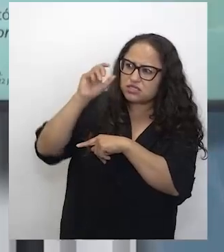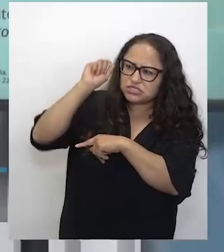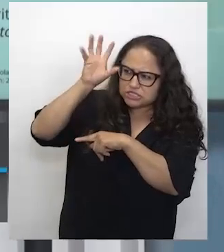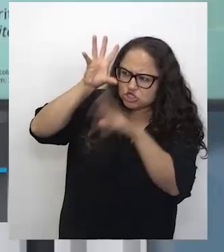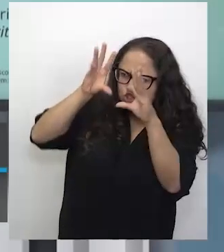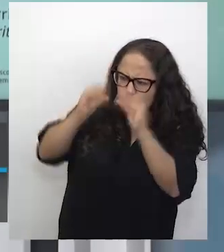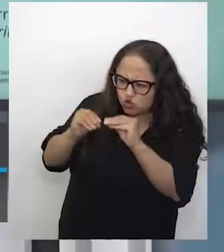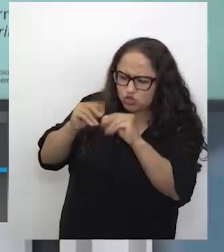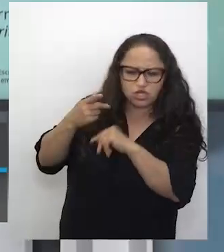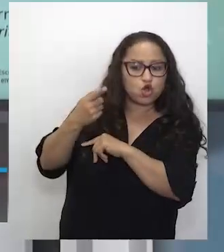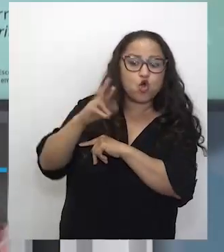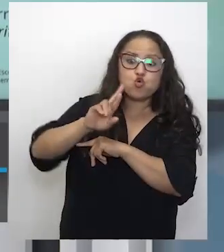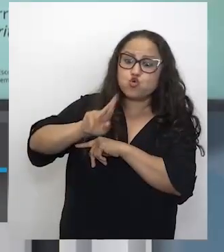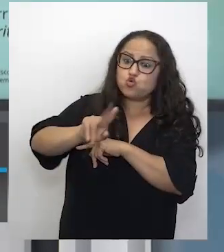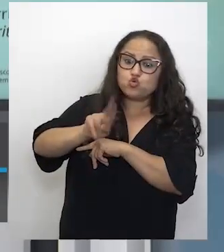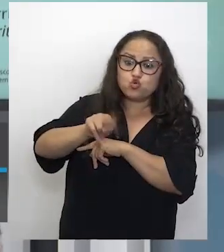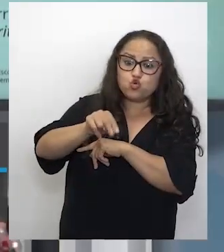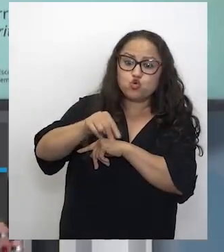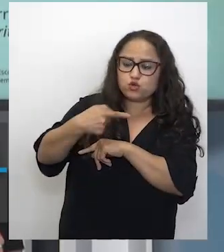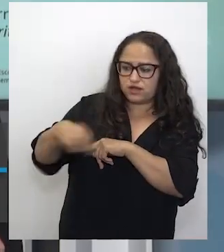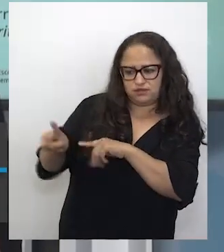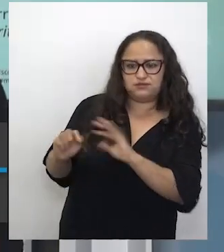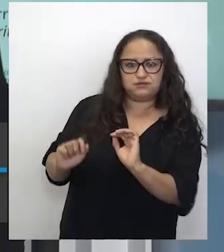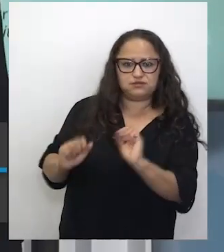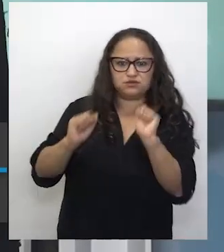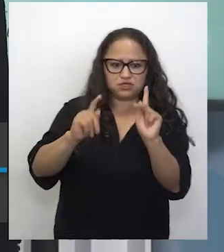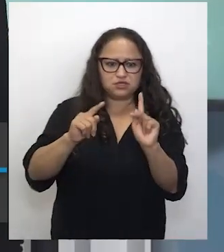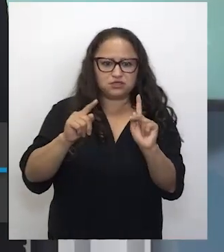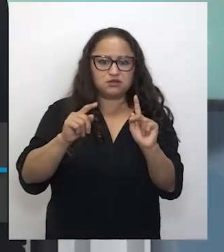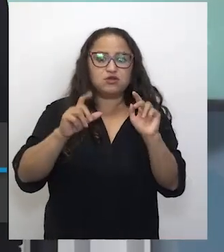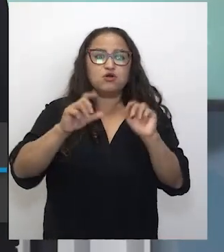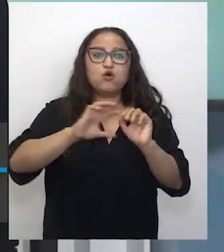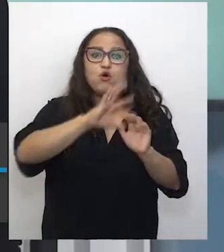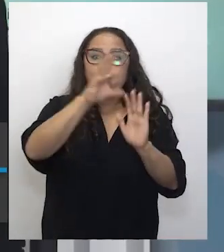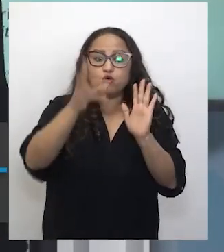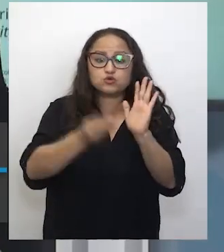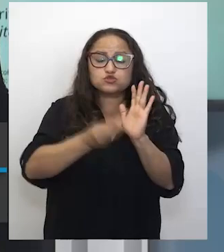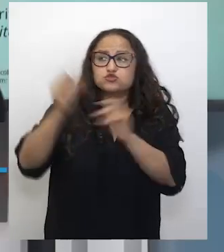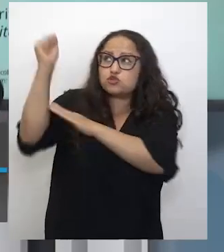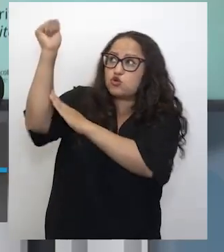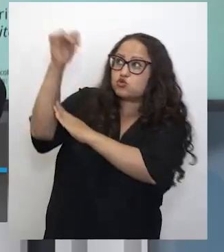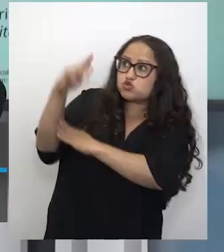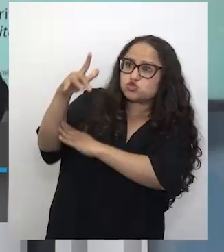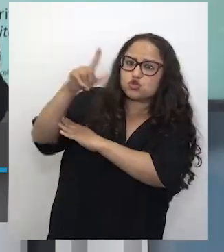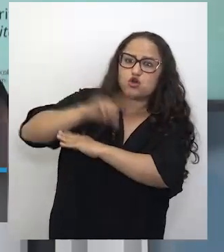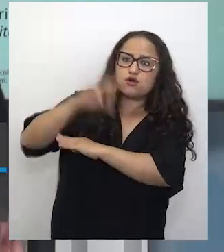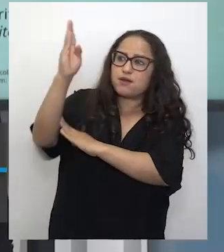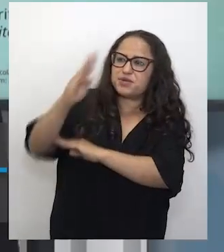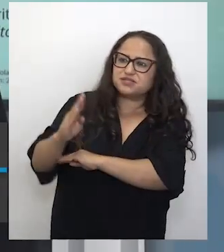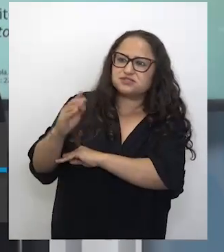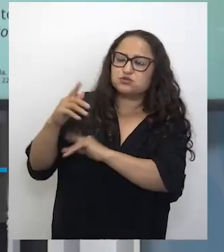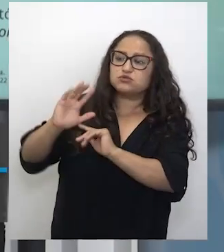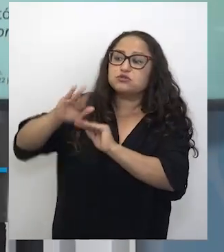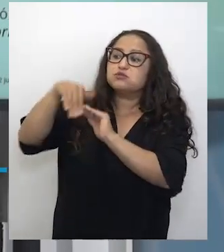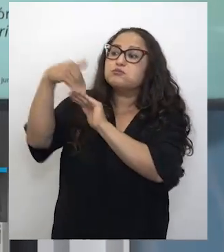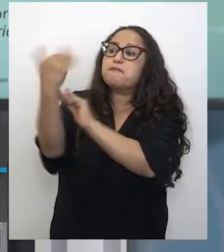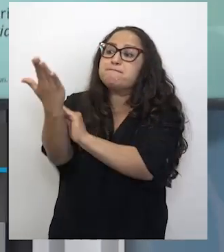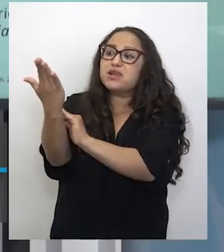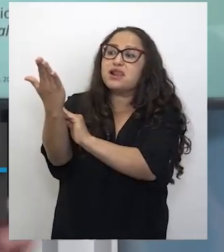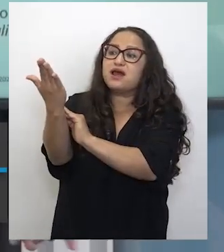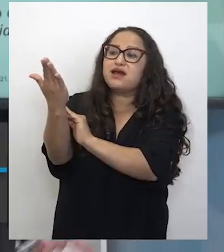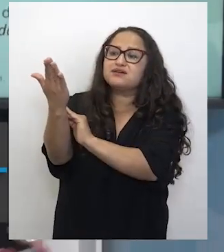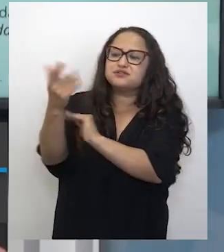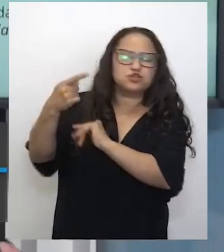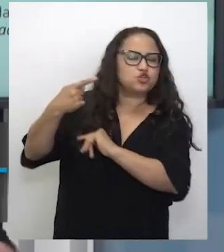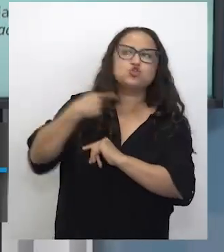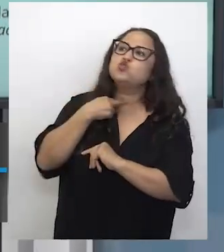né? Então, a gente tem ali, aonde pega esse sol, é Brasil. Dali pra lá, quem manda outra pessoa. Não vá lá, Simba. Ou